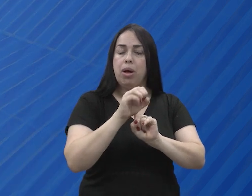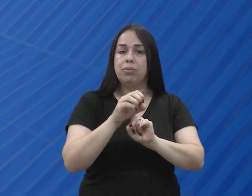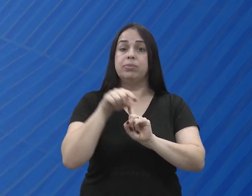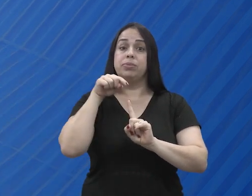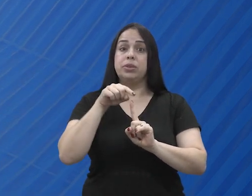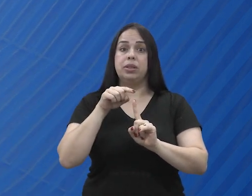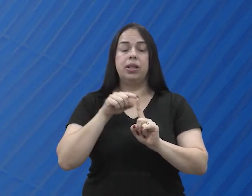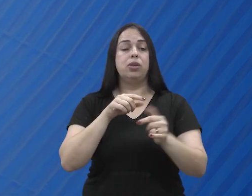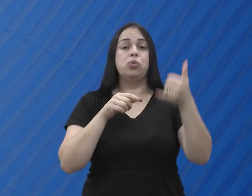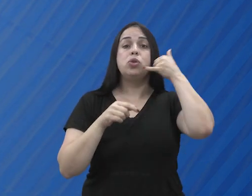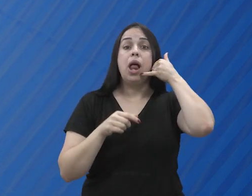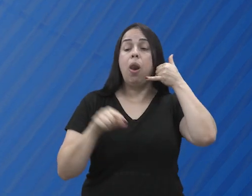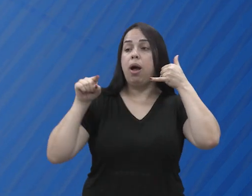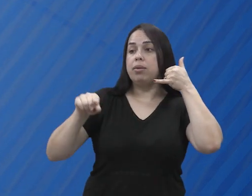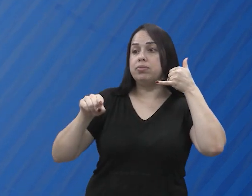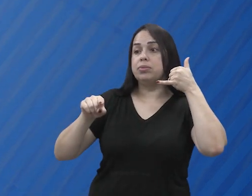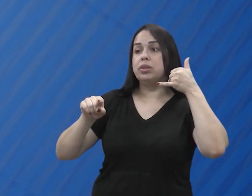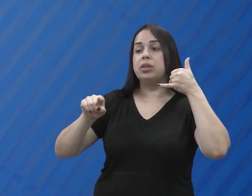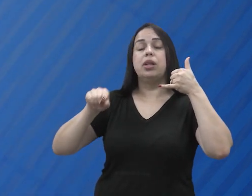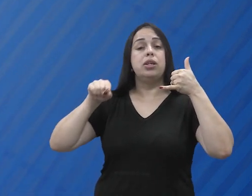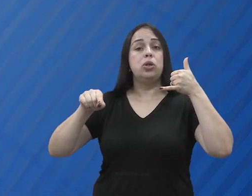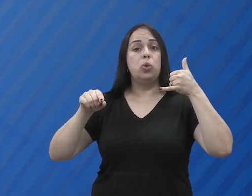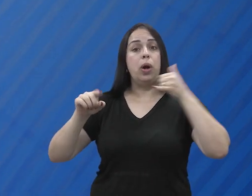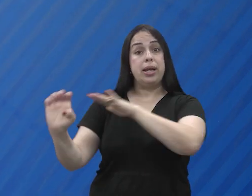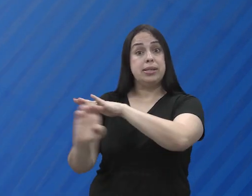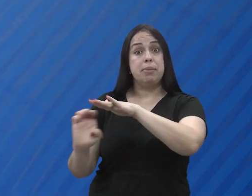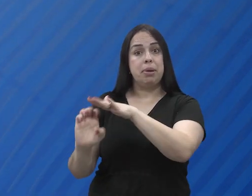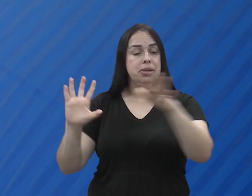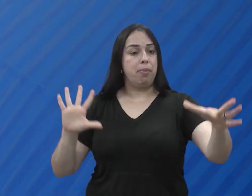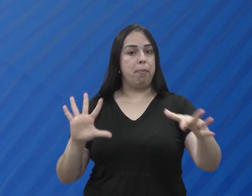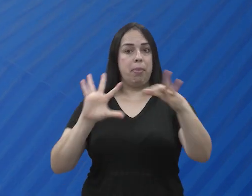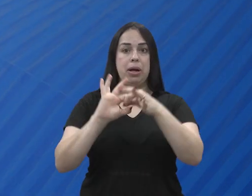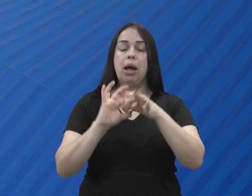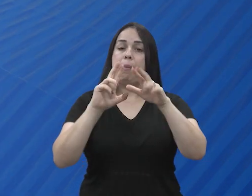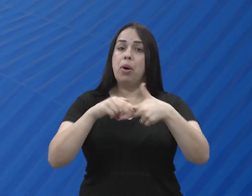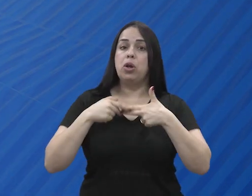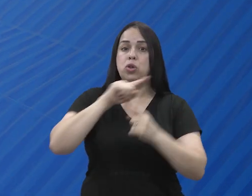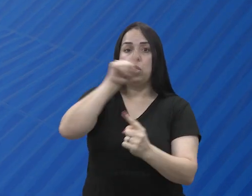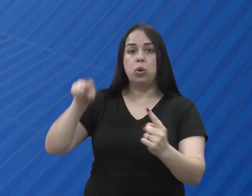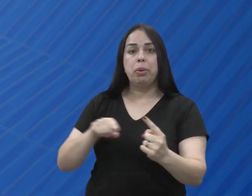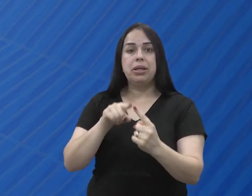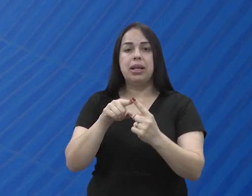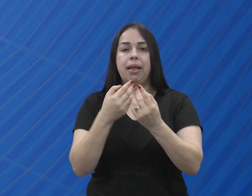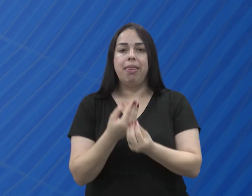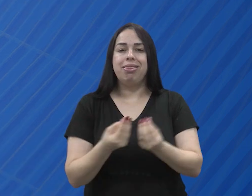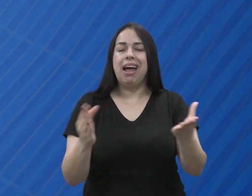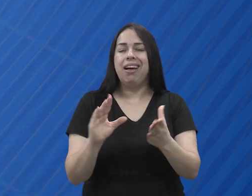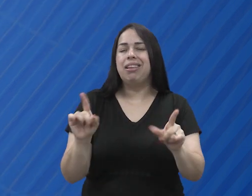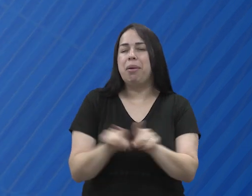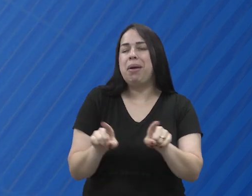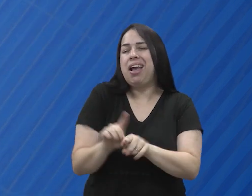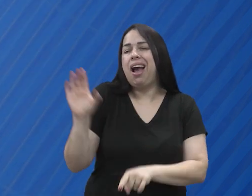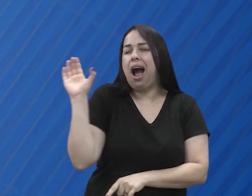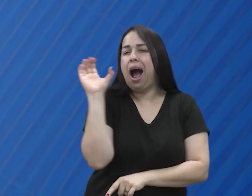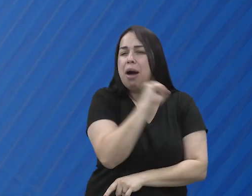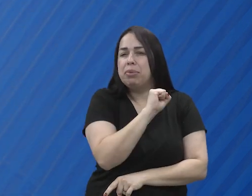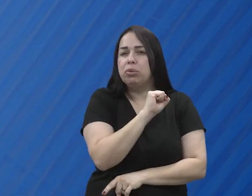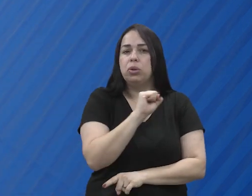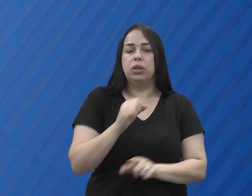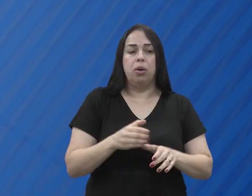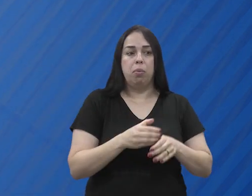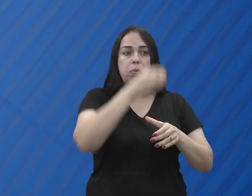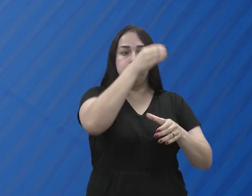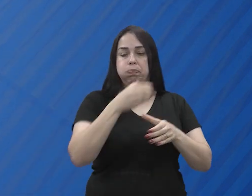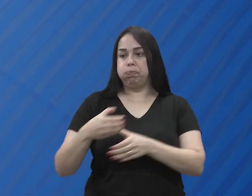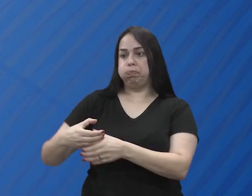fazem a conexão entre os celulares e as companhias telefônicas. A ideia é viabilizar e acelerar a instalação de